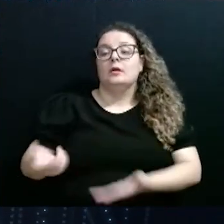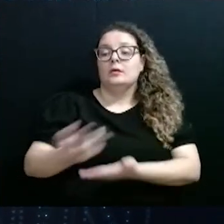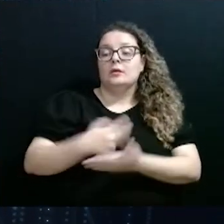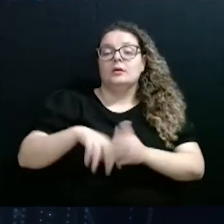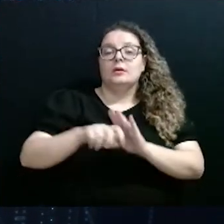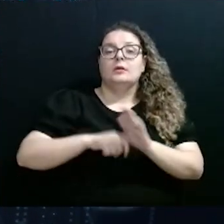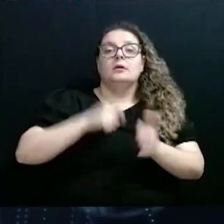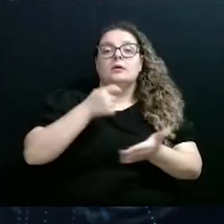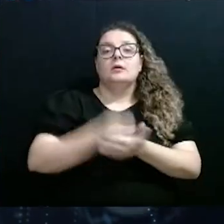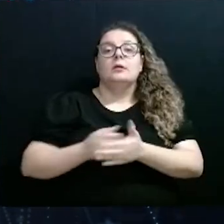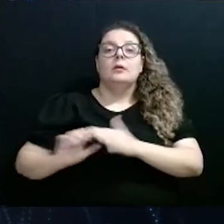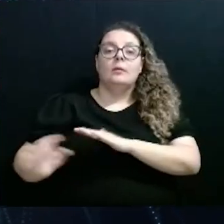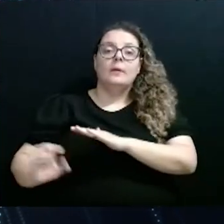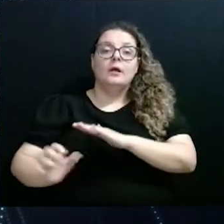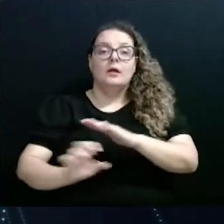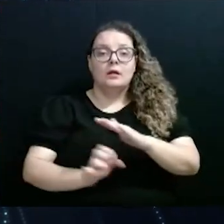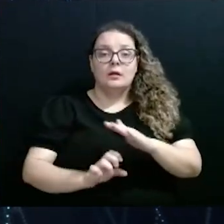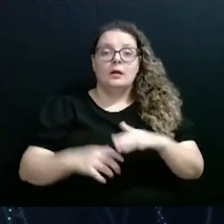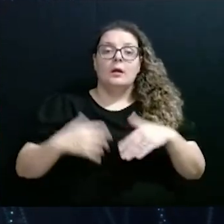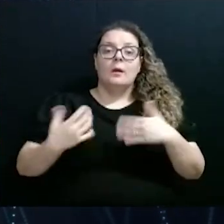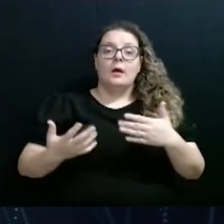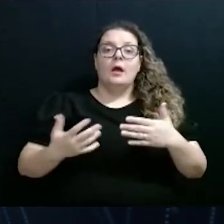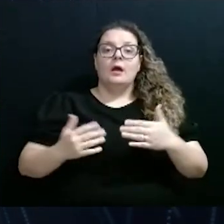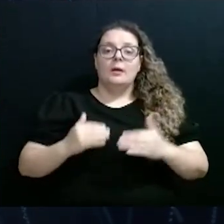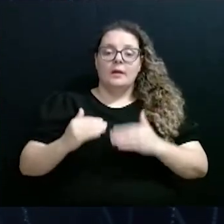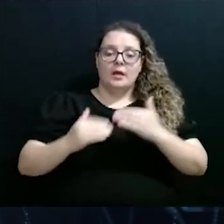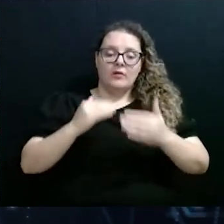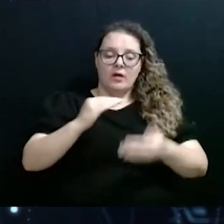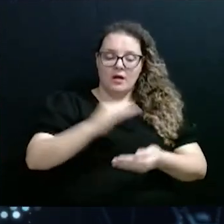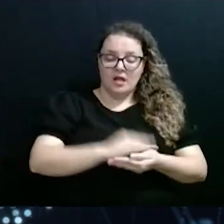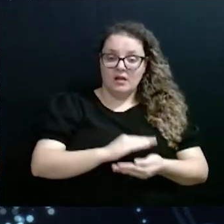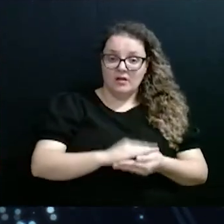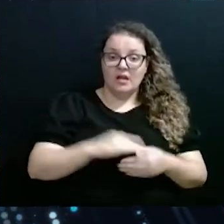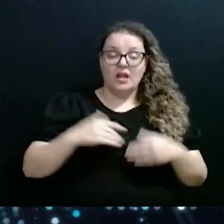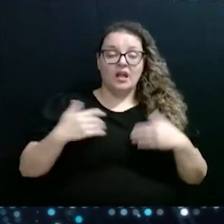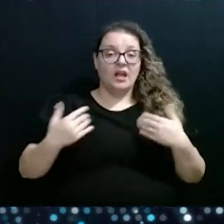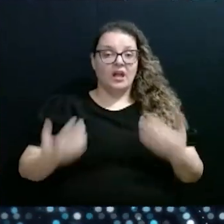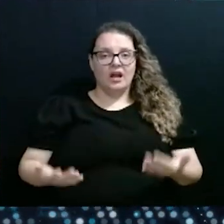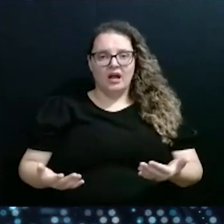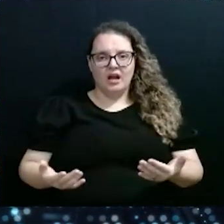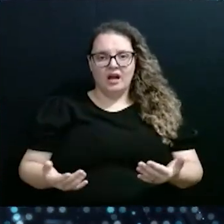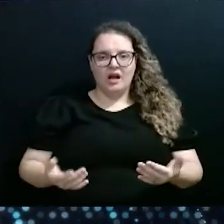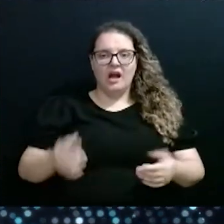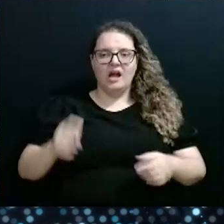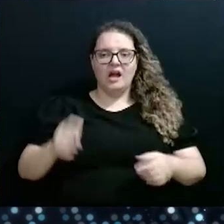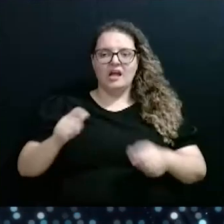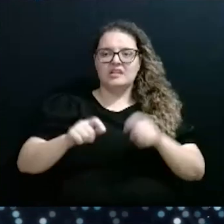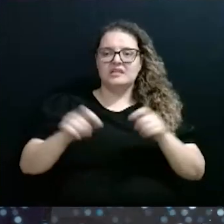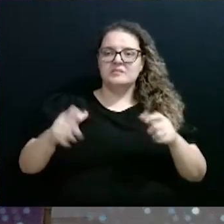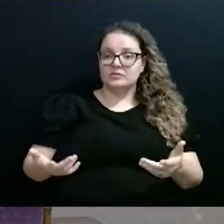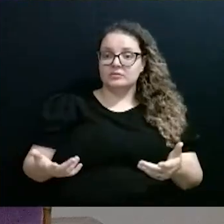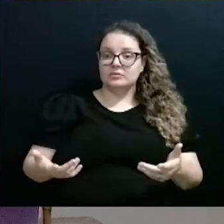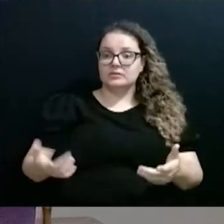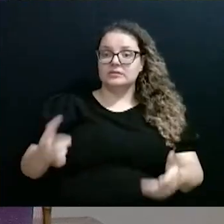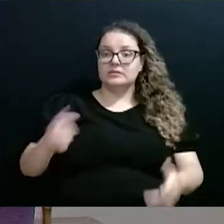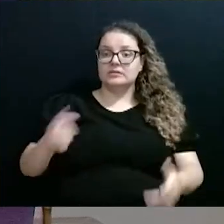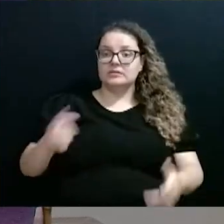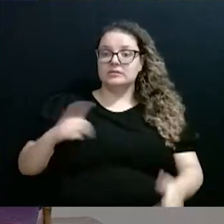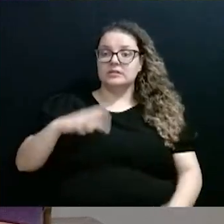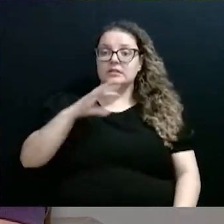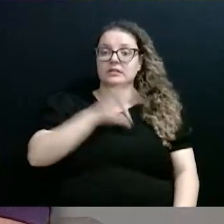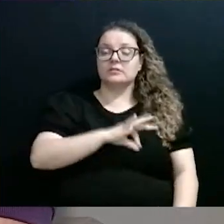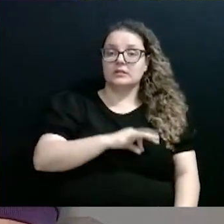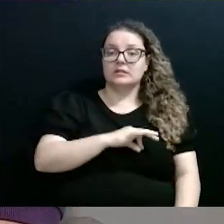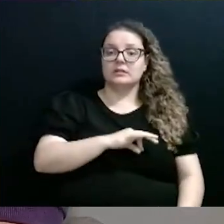pagos pelas empresas para que forme esse fundo, e aí aquelas pessoas que têm um salário